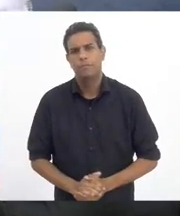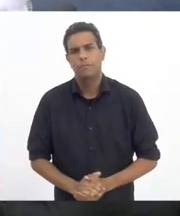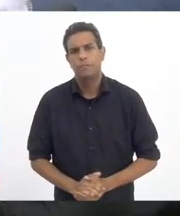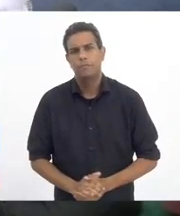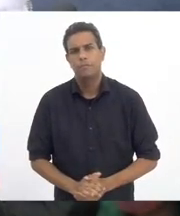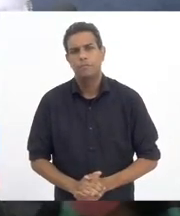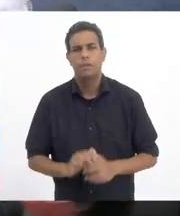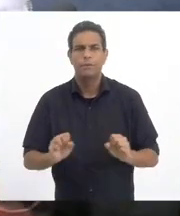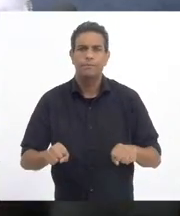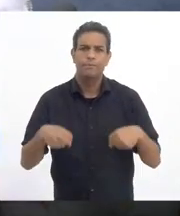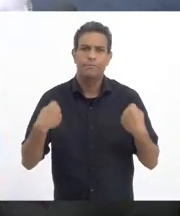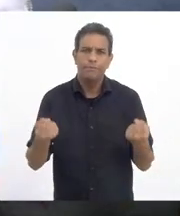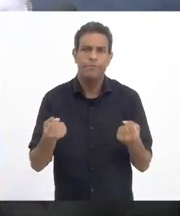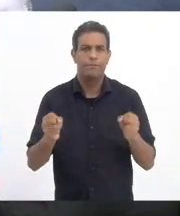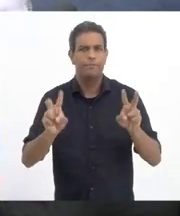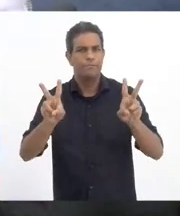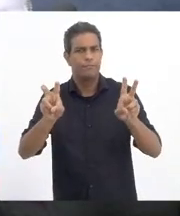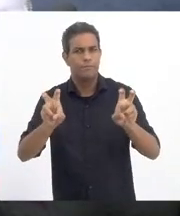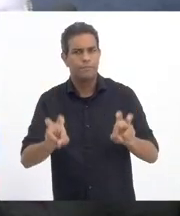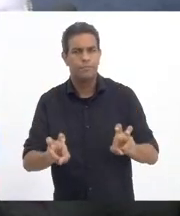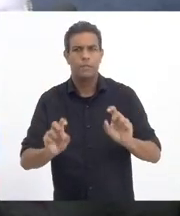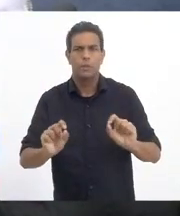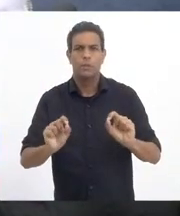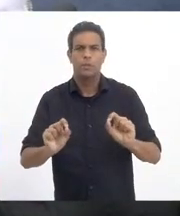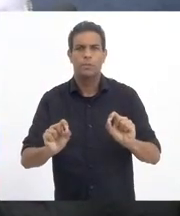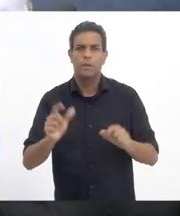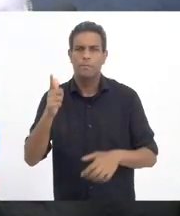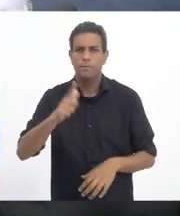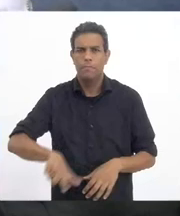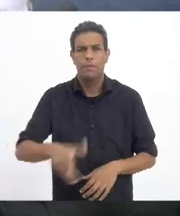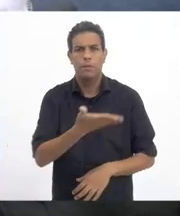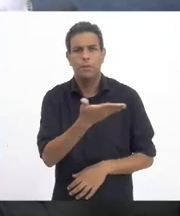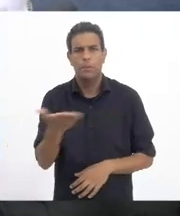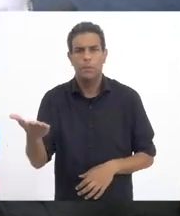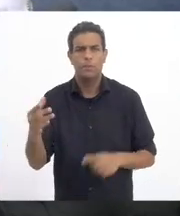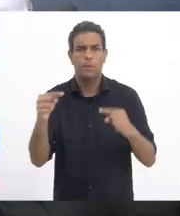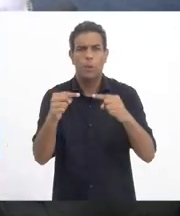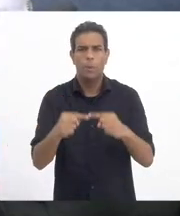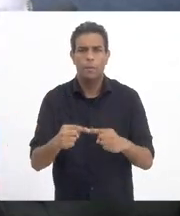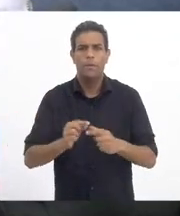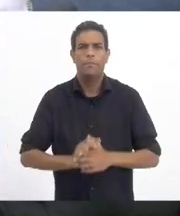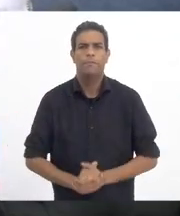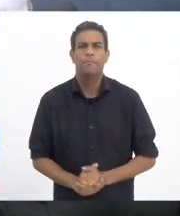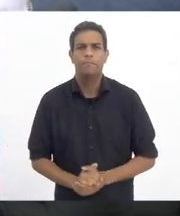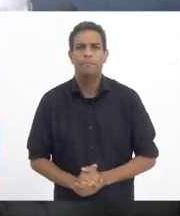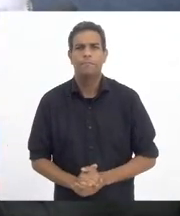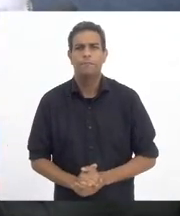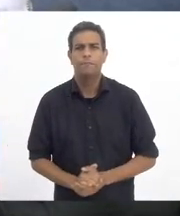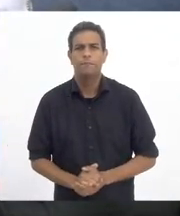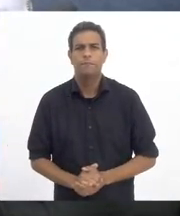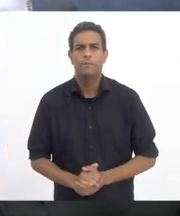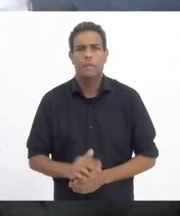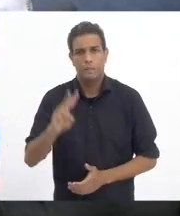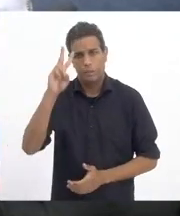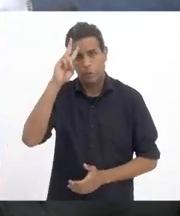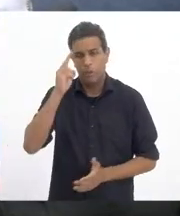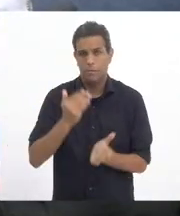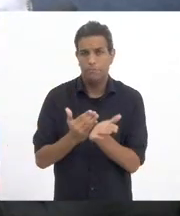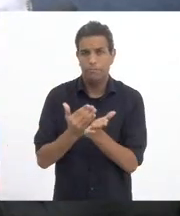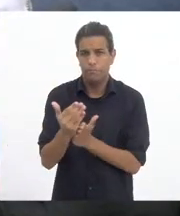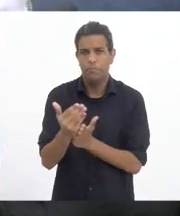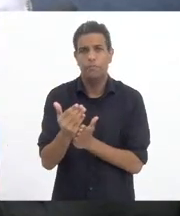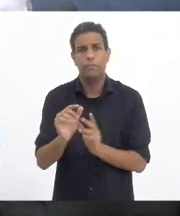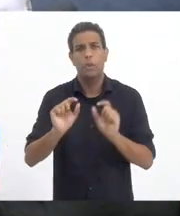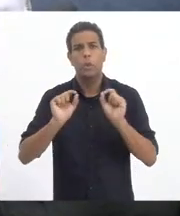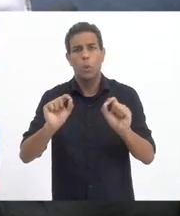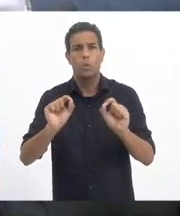tratam e defendem esse tema. Repito o que falei na audiência pública de segunda-feira. Esse